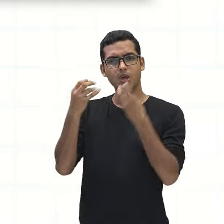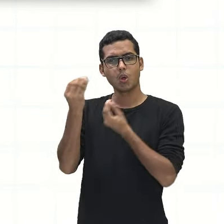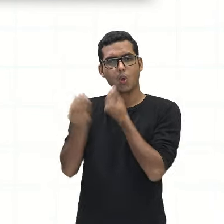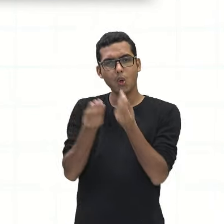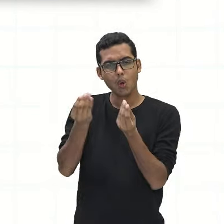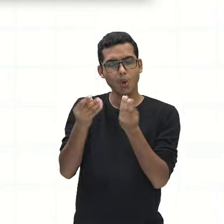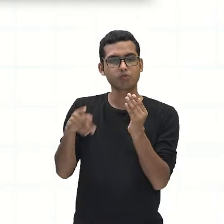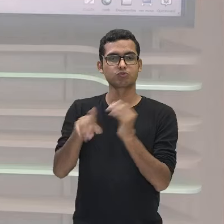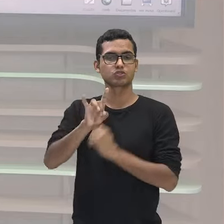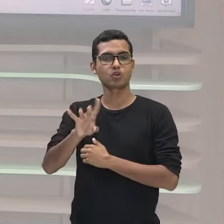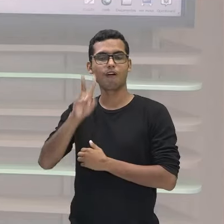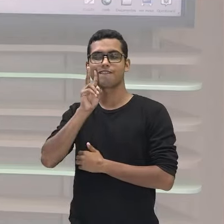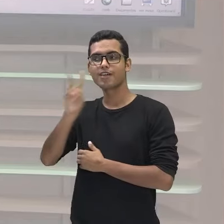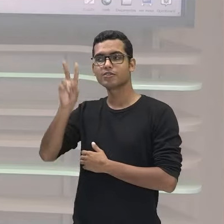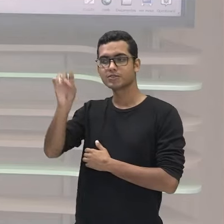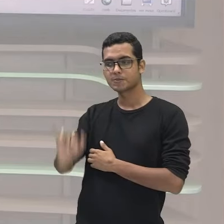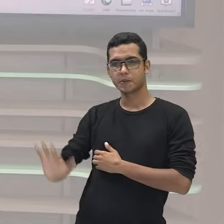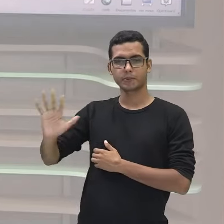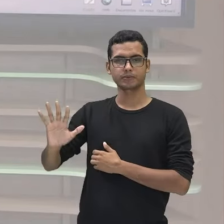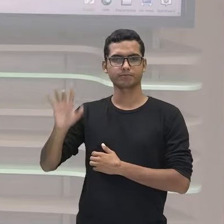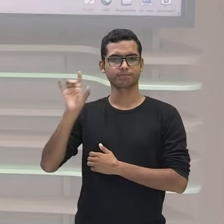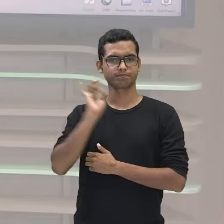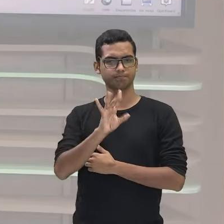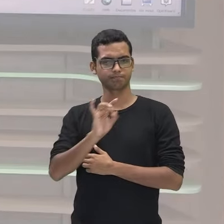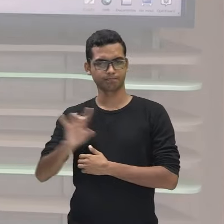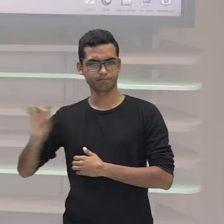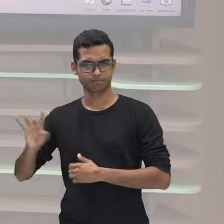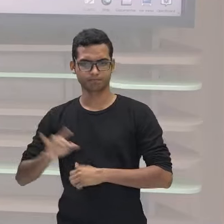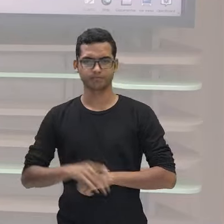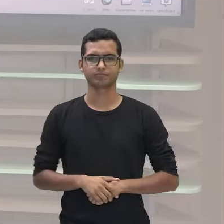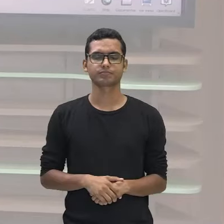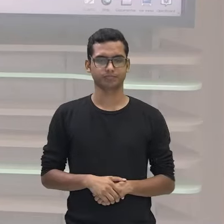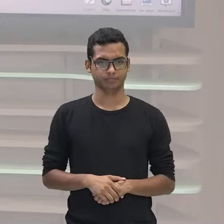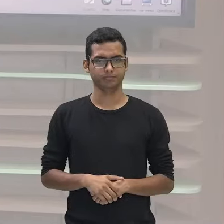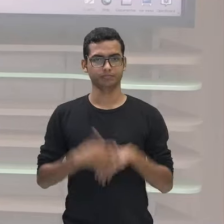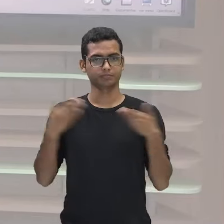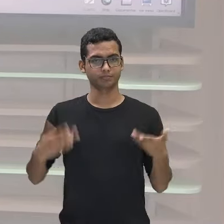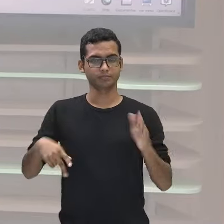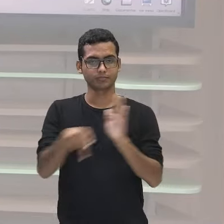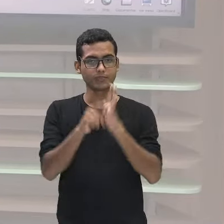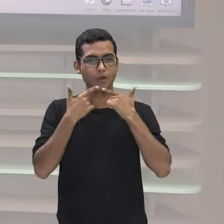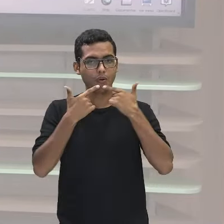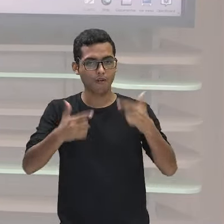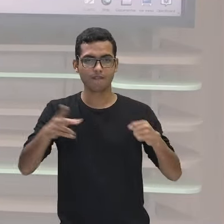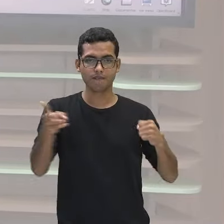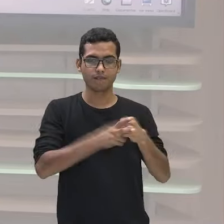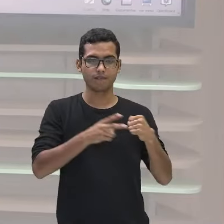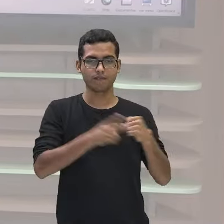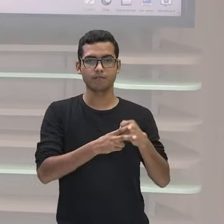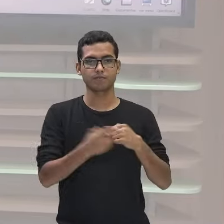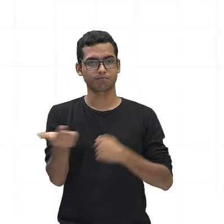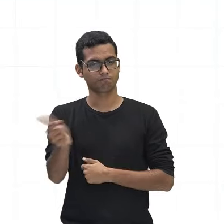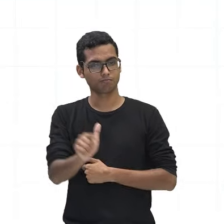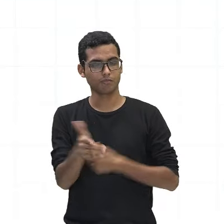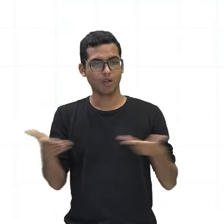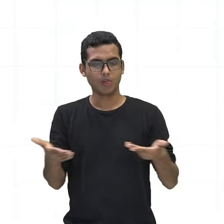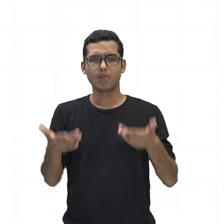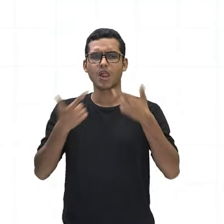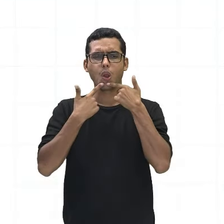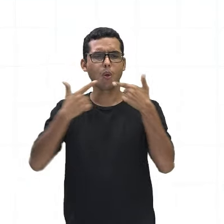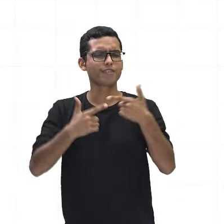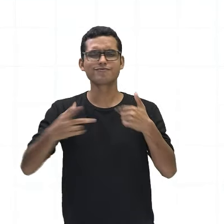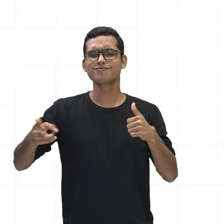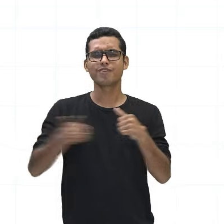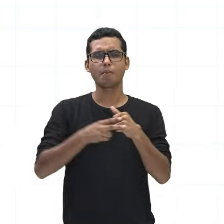essa narrativa somente pelas imagens. Então falamos aí sobre linguagem não verbal. Vamos falar agora sobre linguagem verbal? Vamos